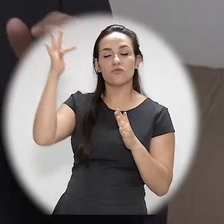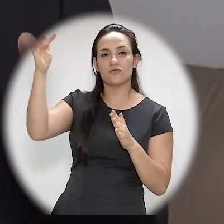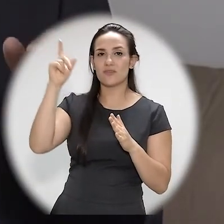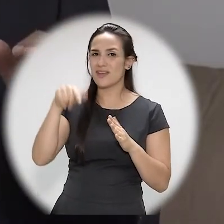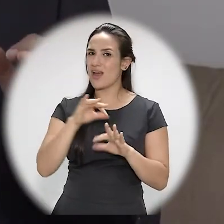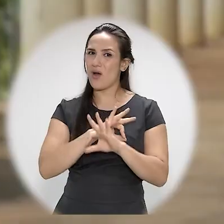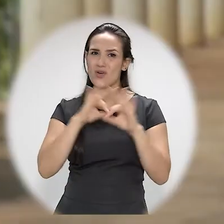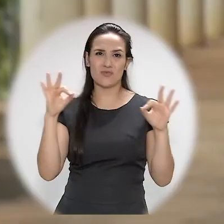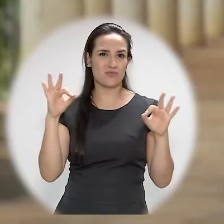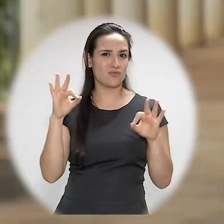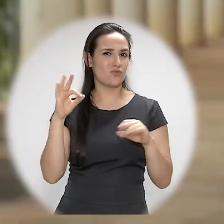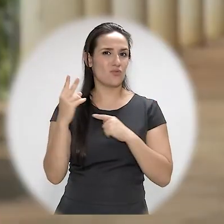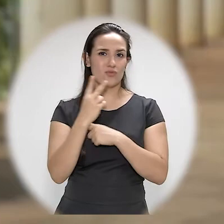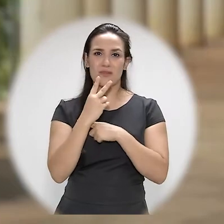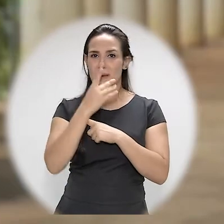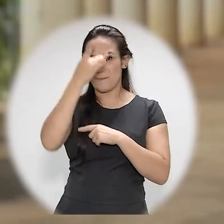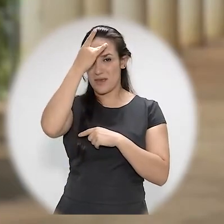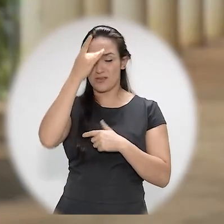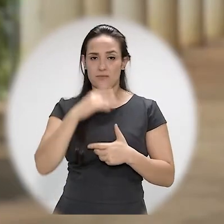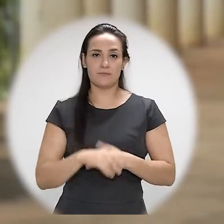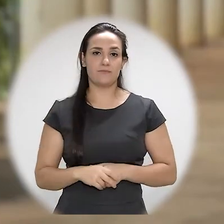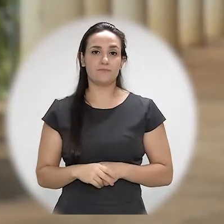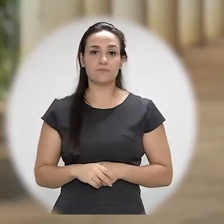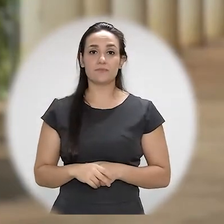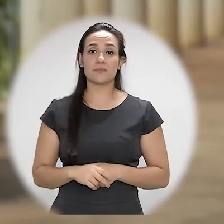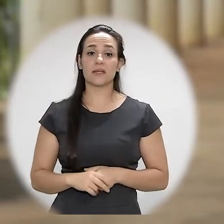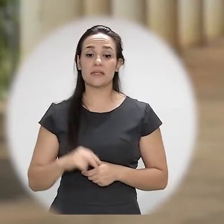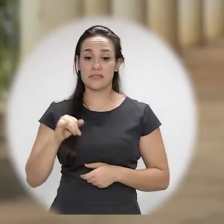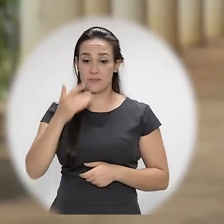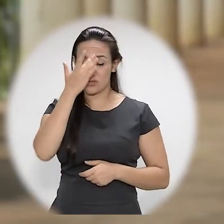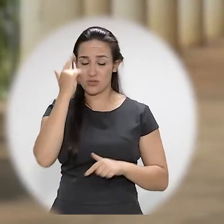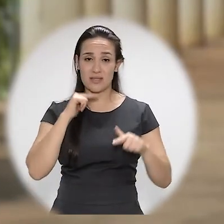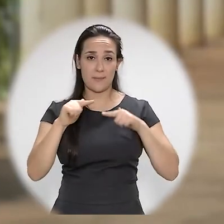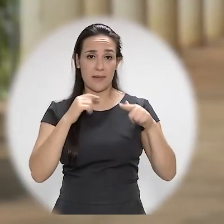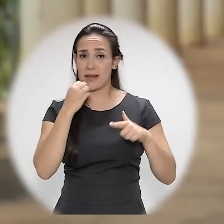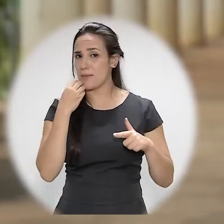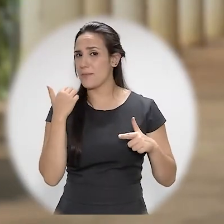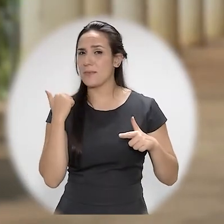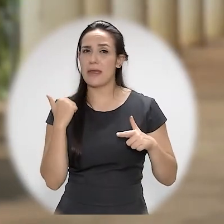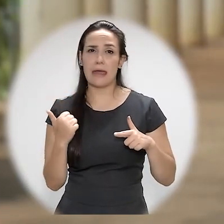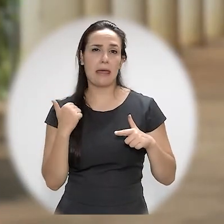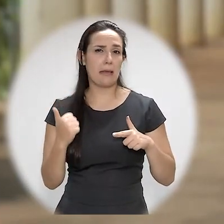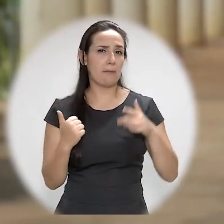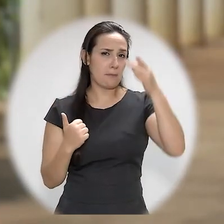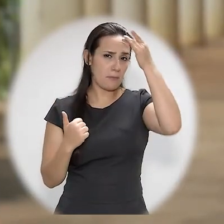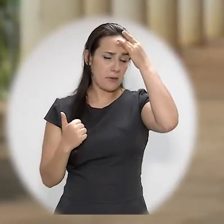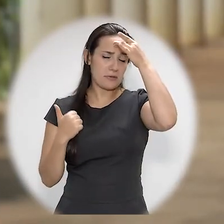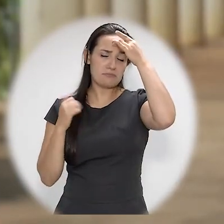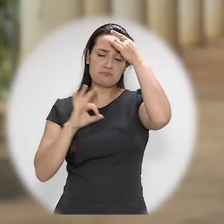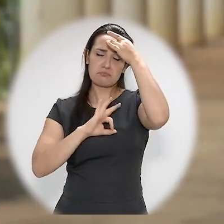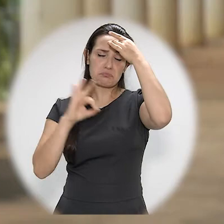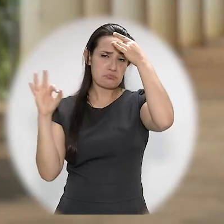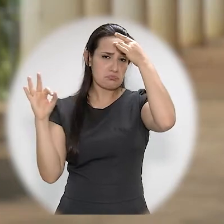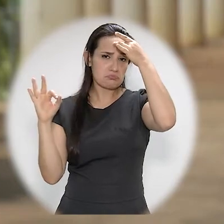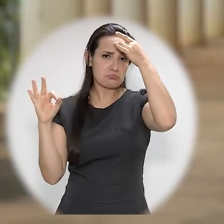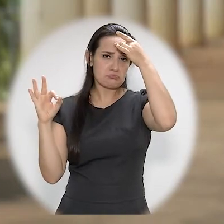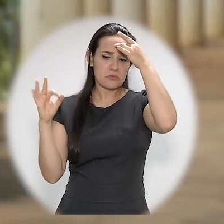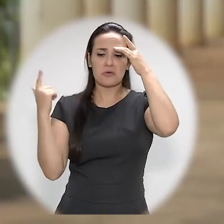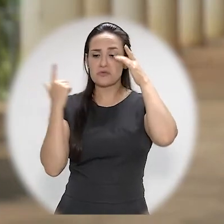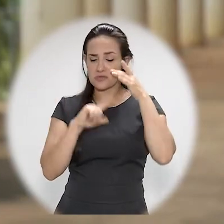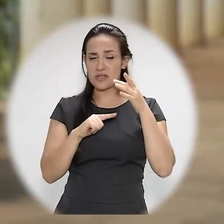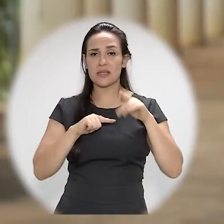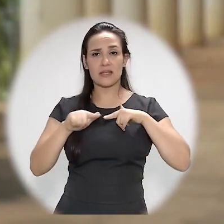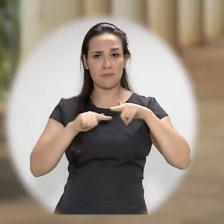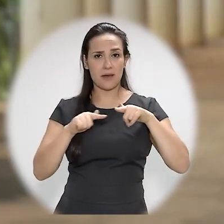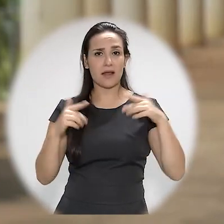é essencial. Um trabalho em que um funcionário esteja, o trabalhador esteja com a sua capacidade mental adequada, conseguindo produzir o